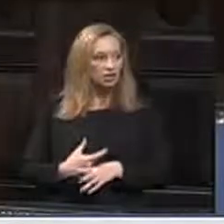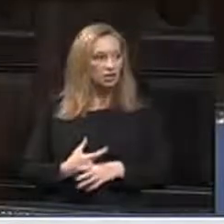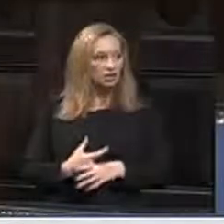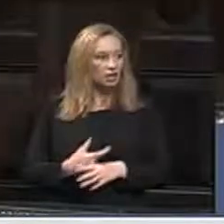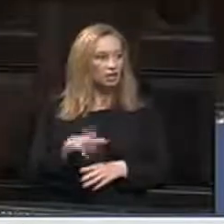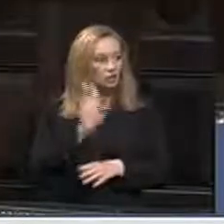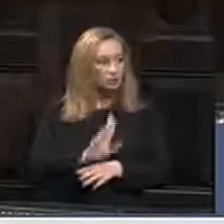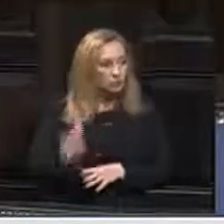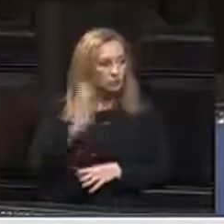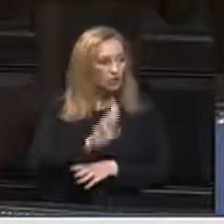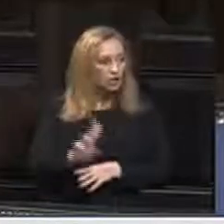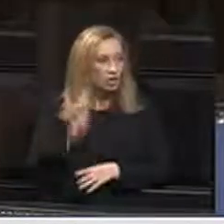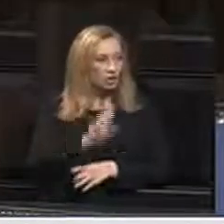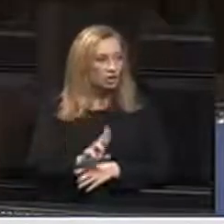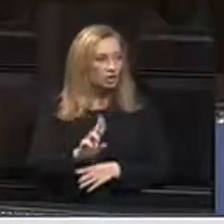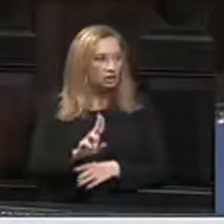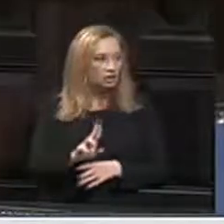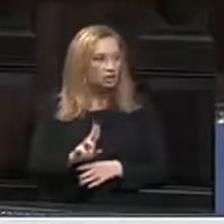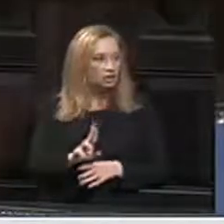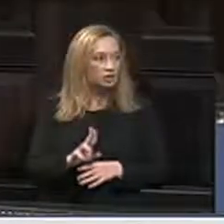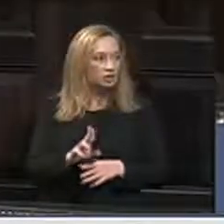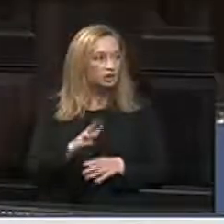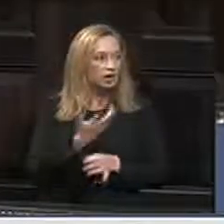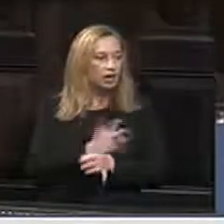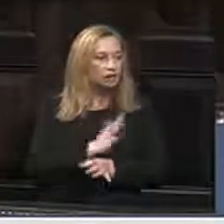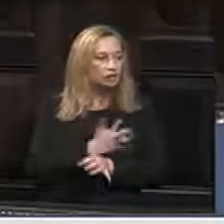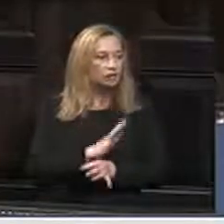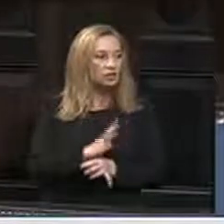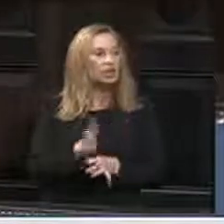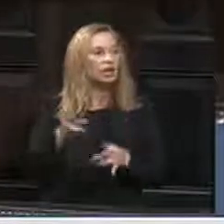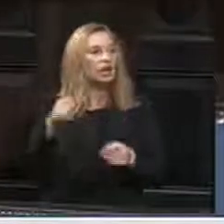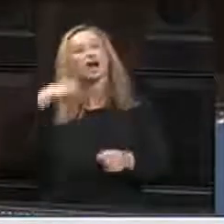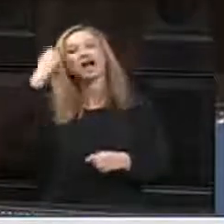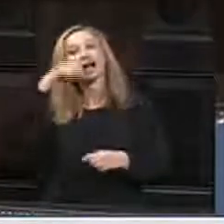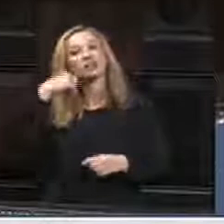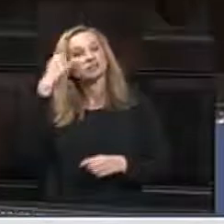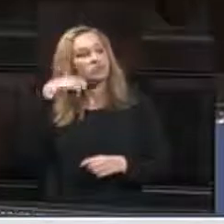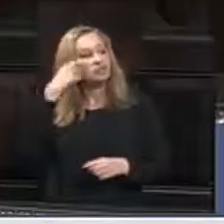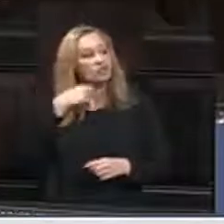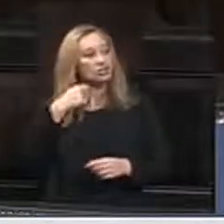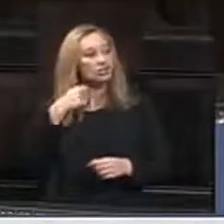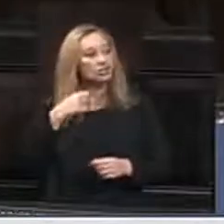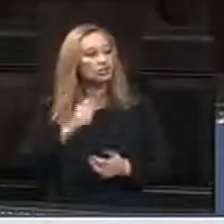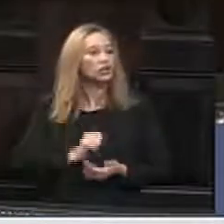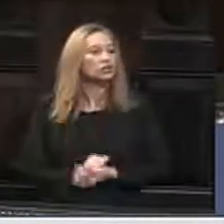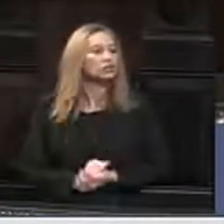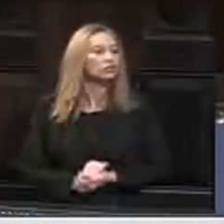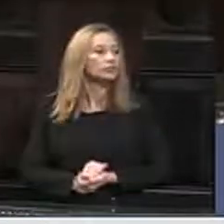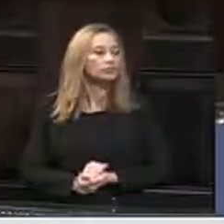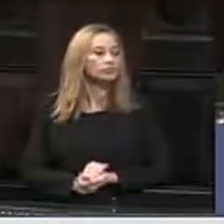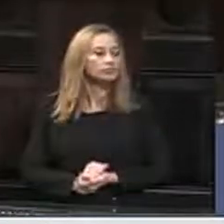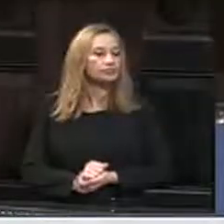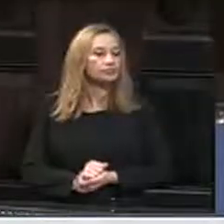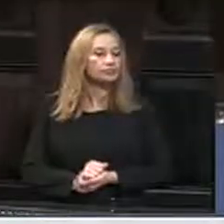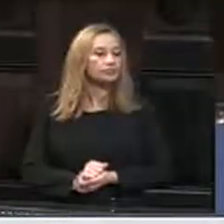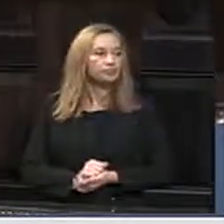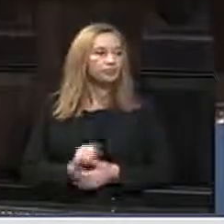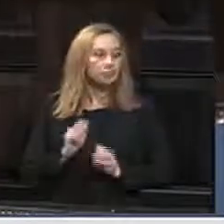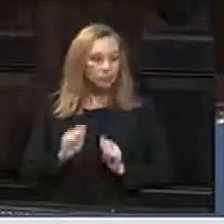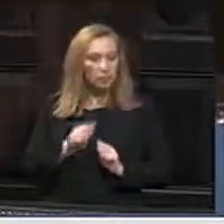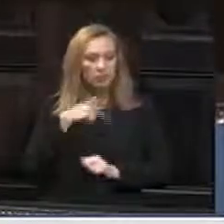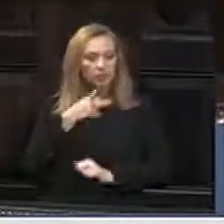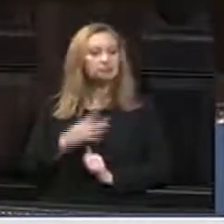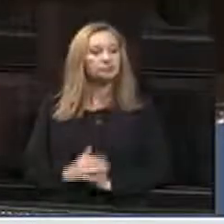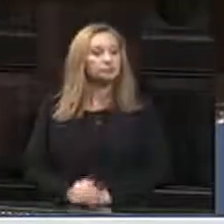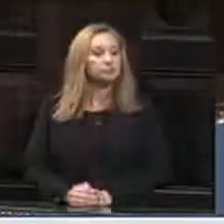disponibilizados exatamente para as atividades artísticas. É isso daí o que se quer, é isso daí o que se deseja. Uma parte, deputado. Pois não, com muito